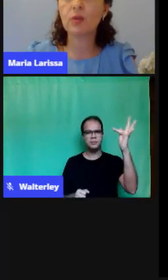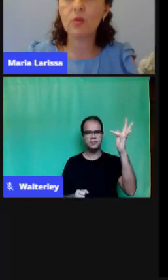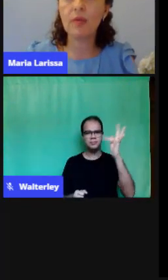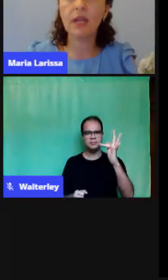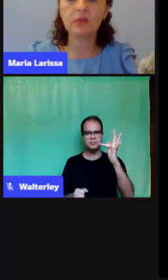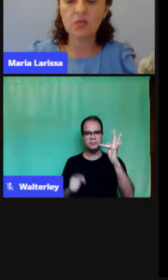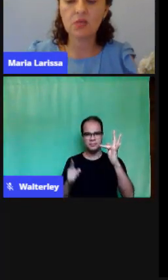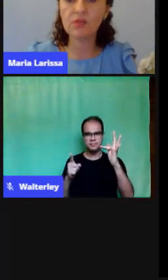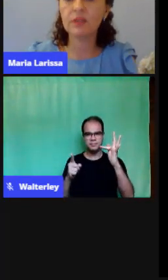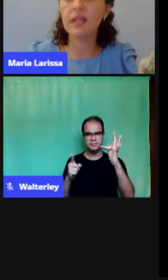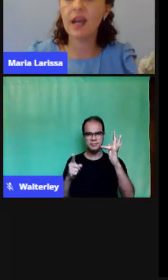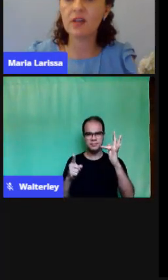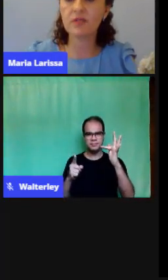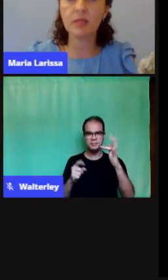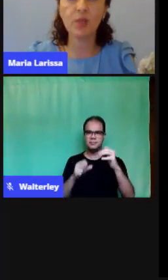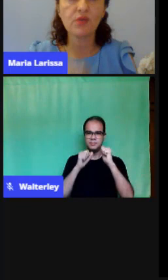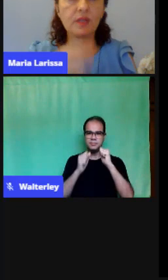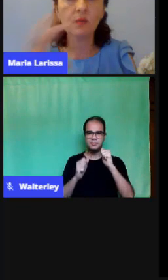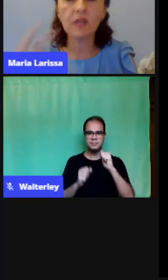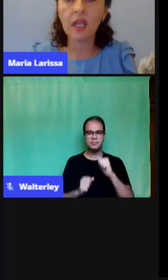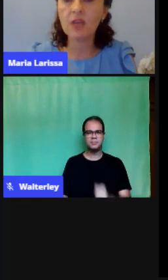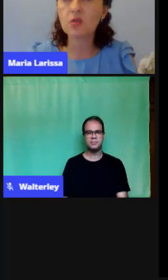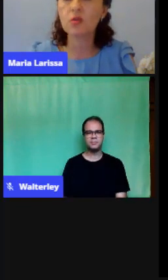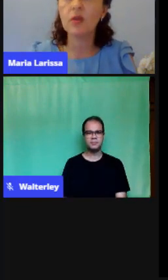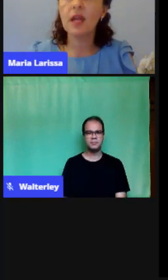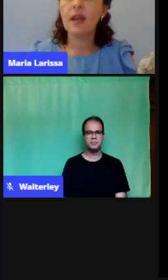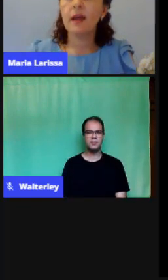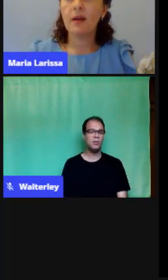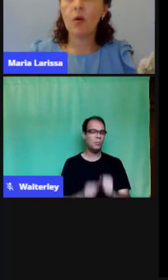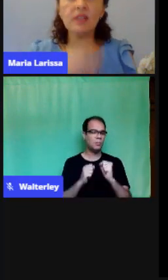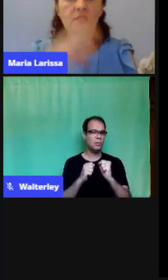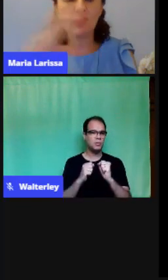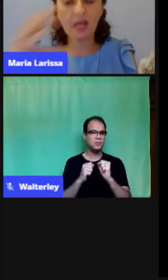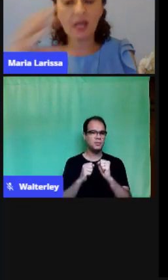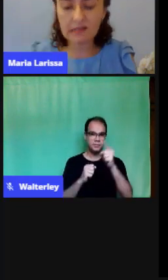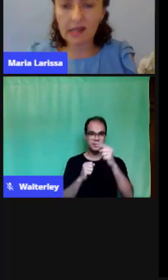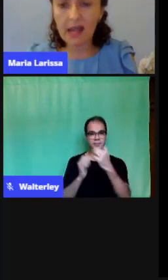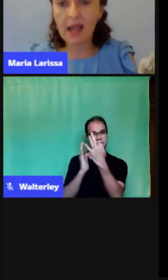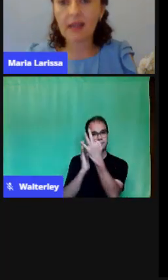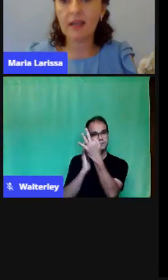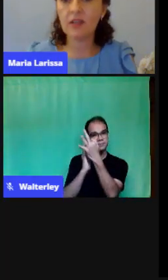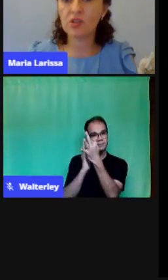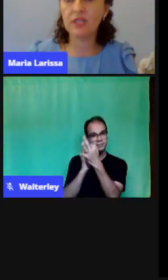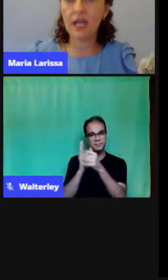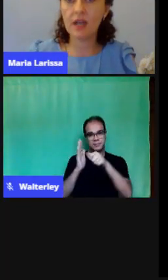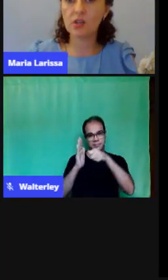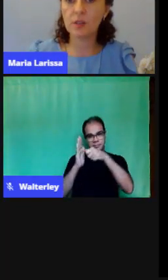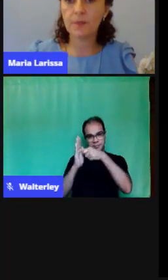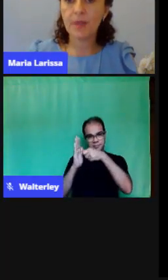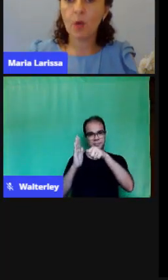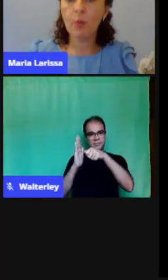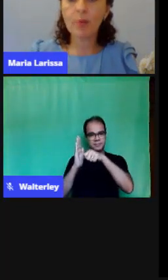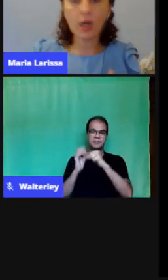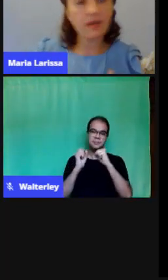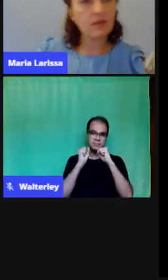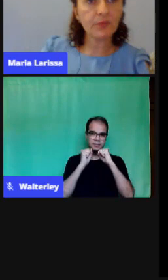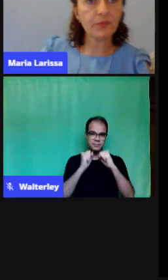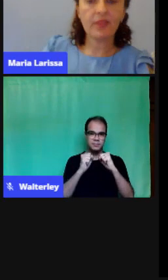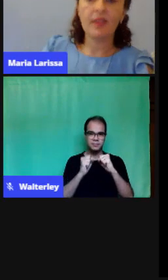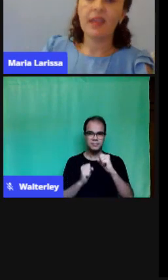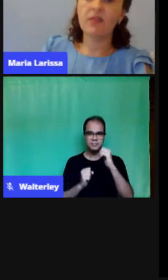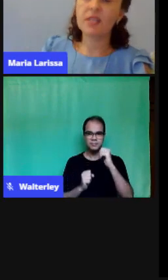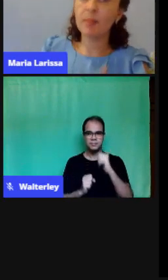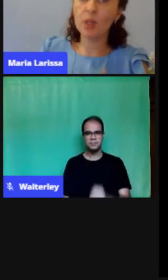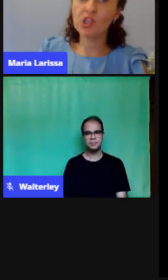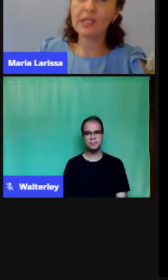seu documento, da sua atividade. Você pode fazer um texto, contextualizar aquela atividade. O